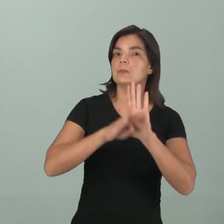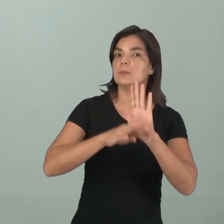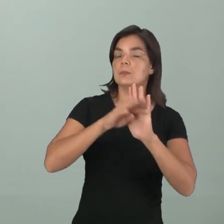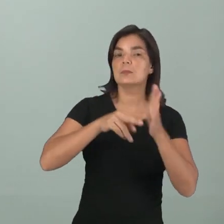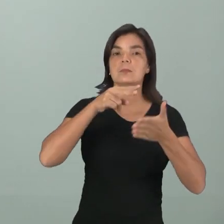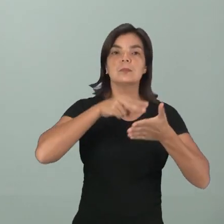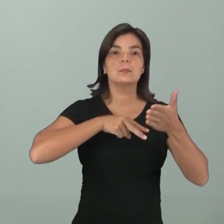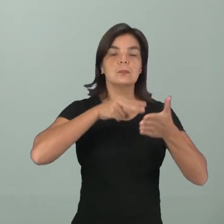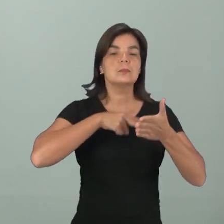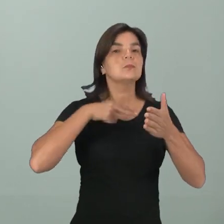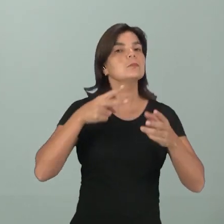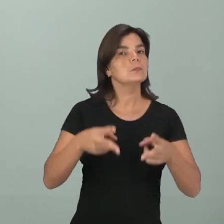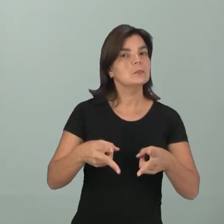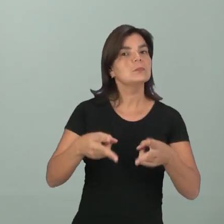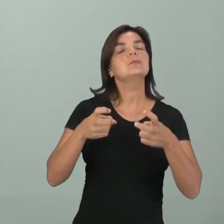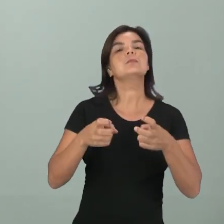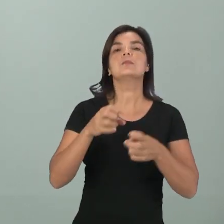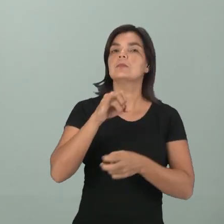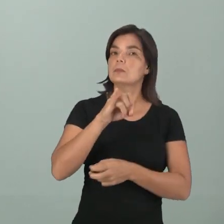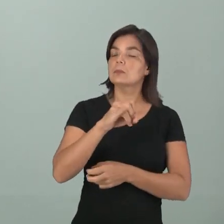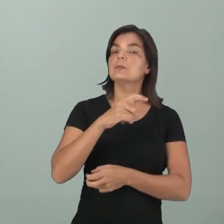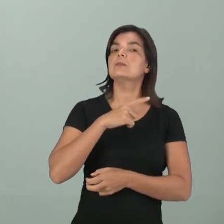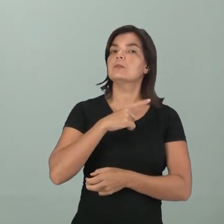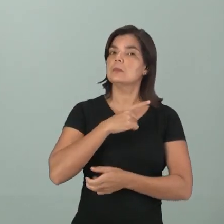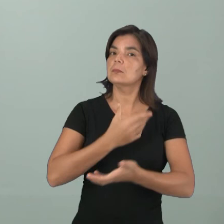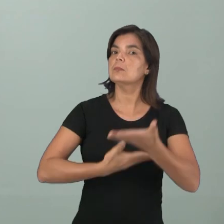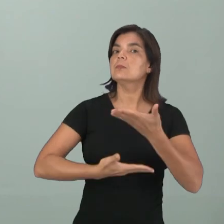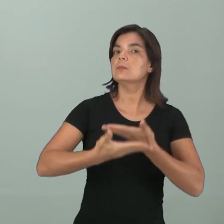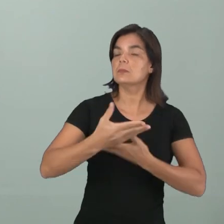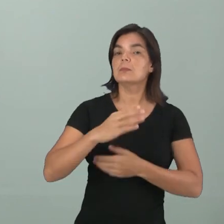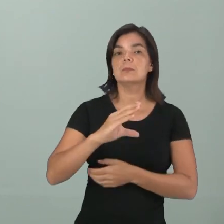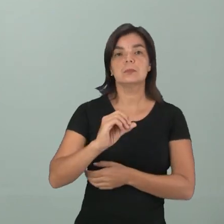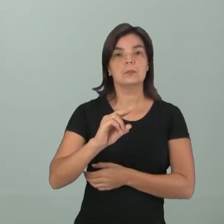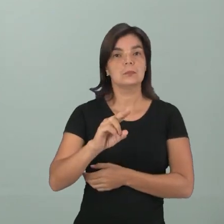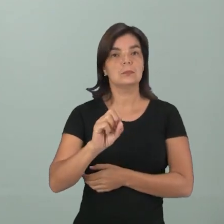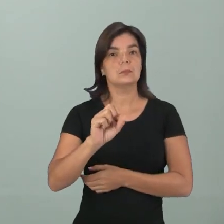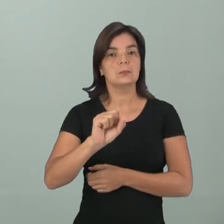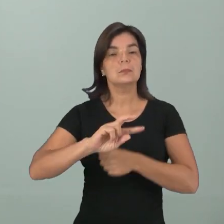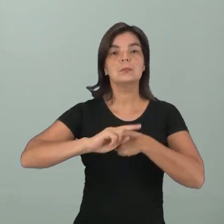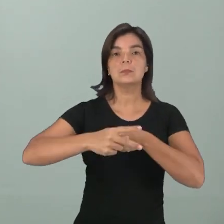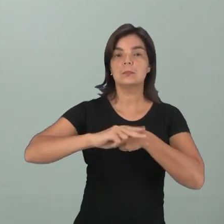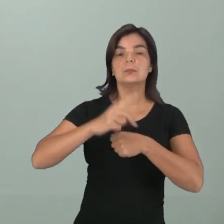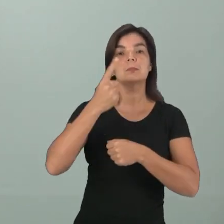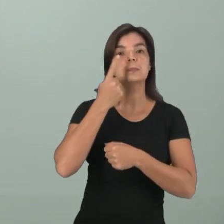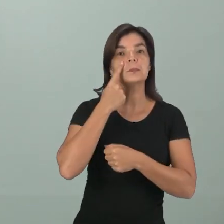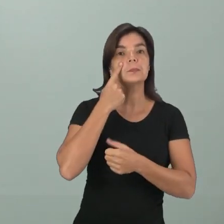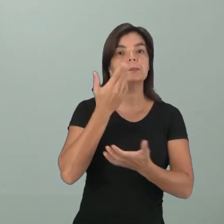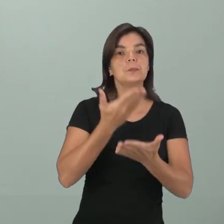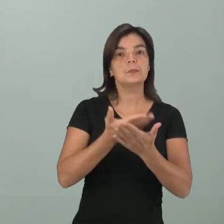vocês lerem, percebam se há essa relação de causa e consequência.